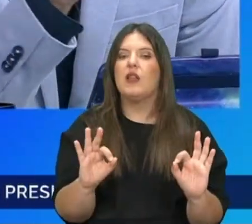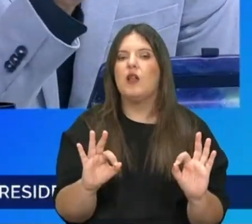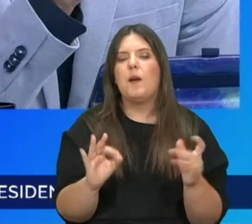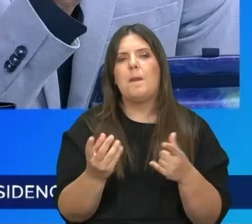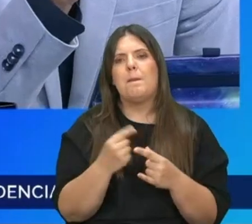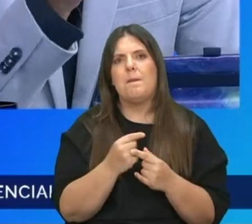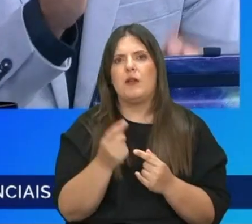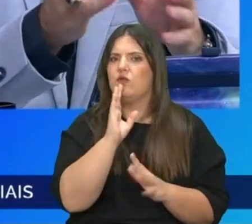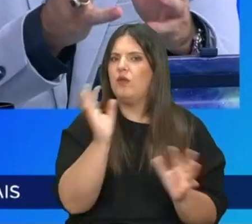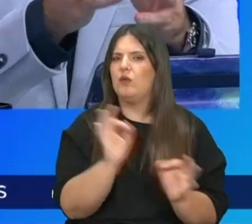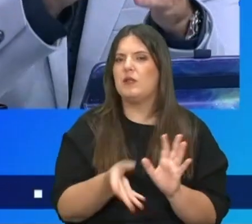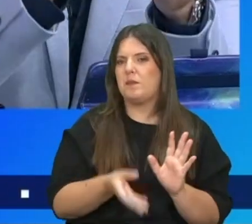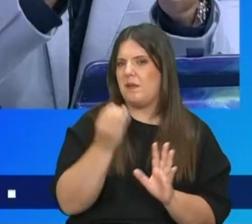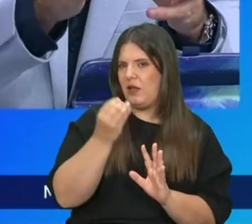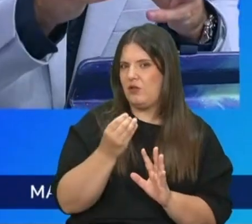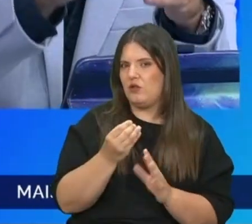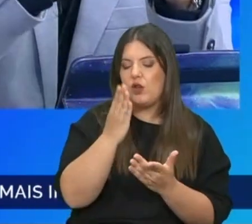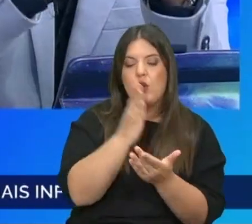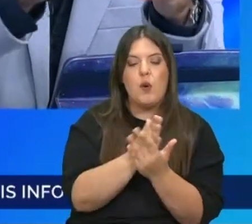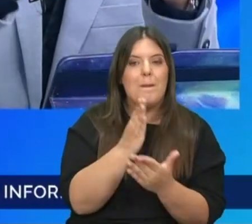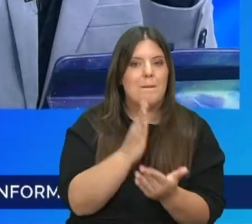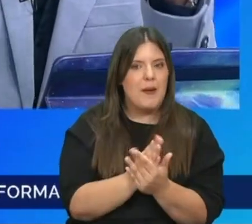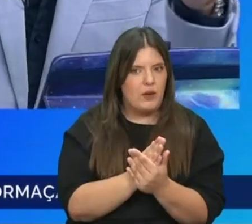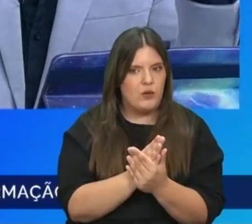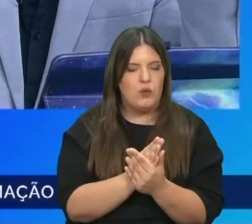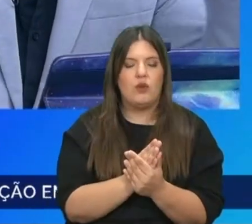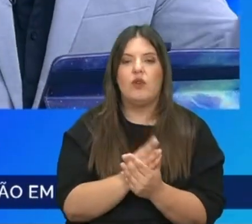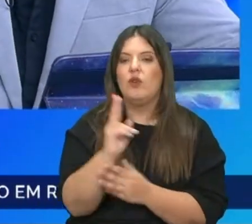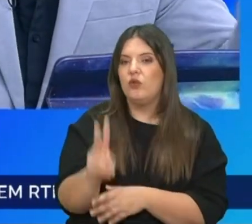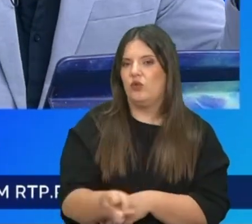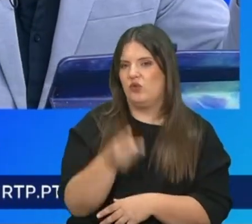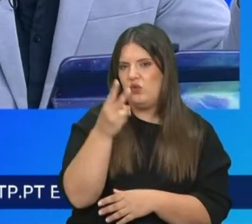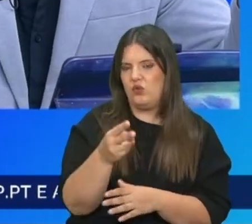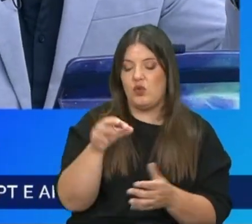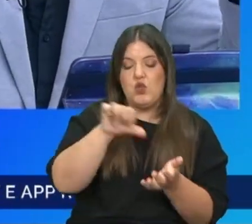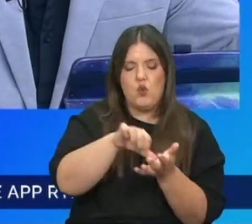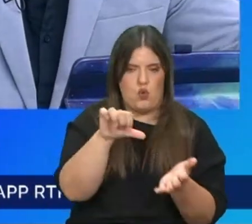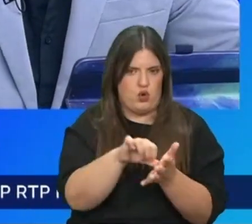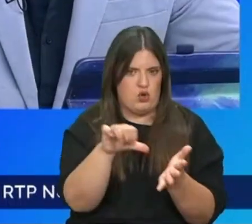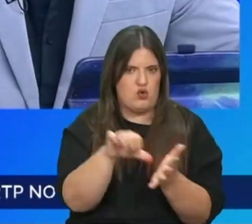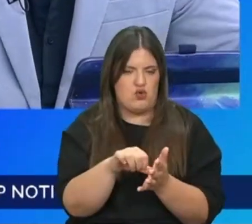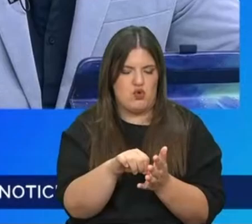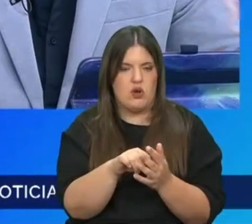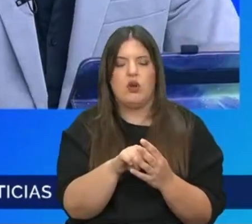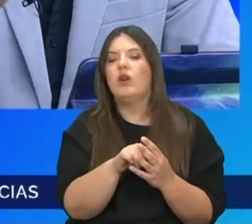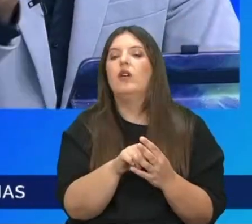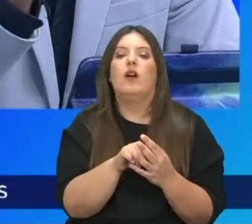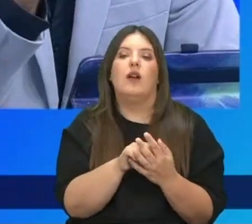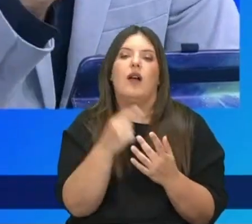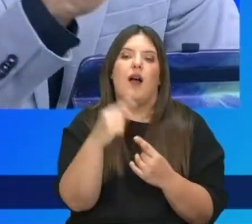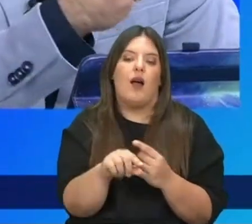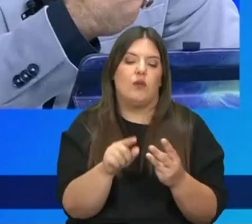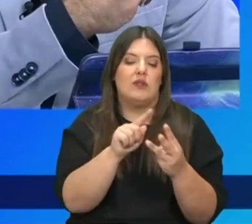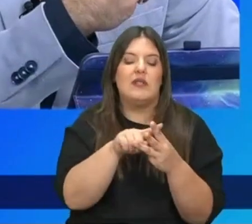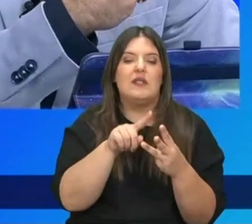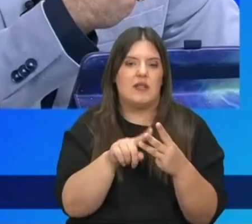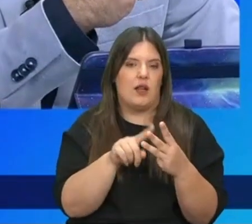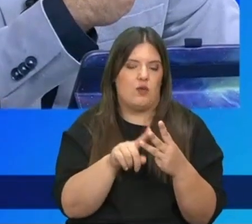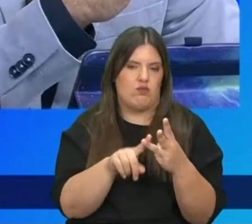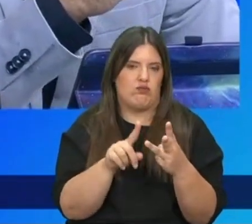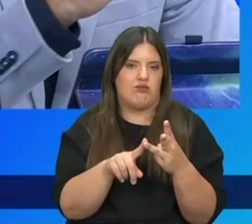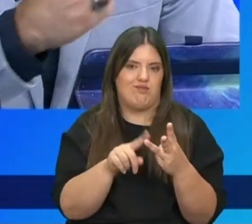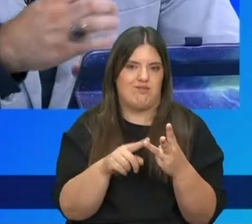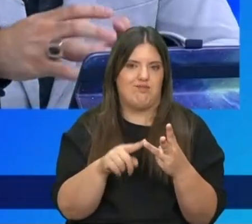mais fabuloso é que no meio daqueles 2 núcleos, daqueles 2 buracos negros supermaciços, existe um terceiro buraco